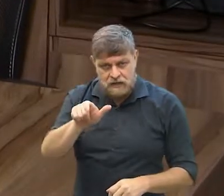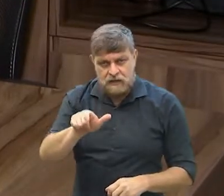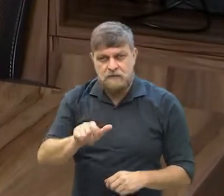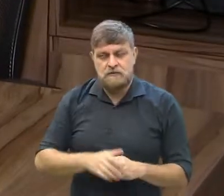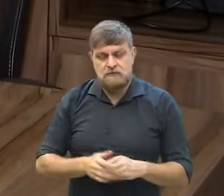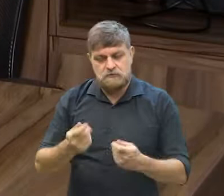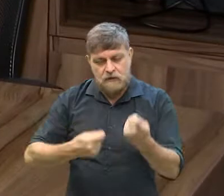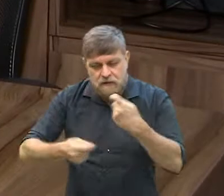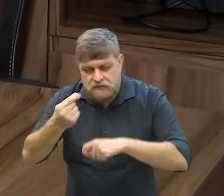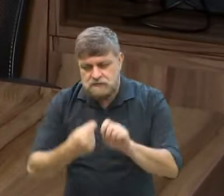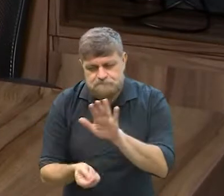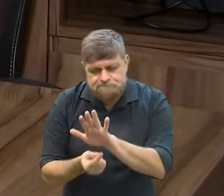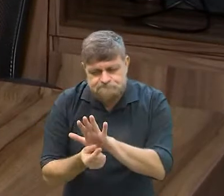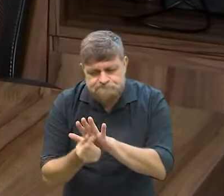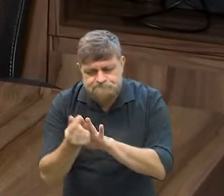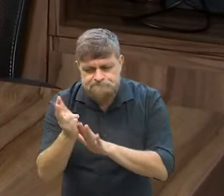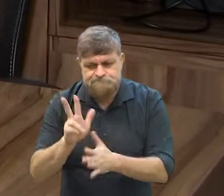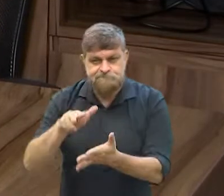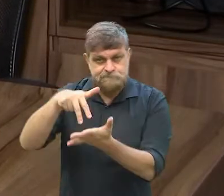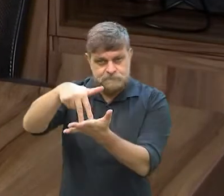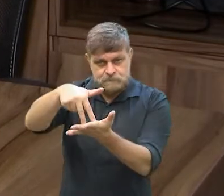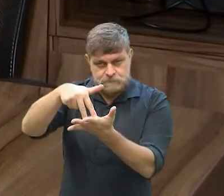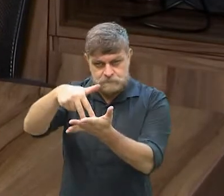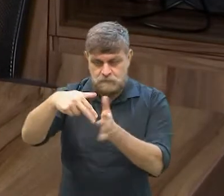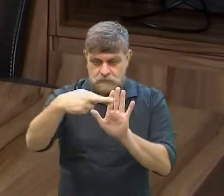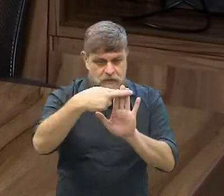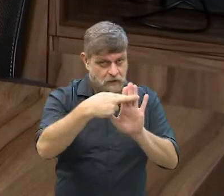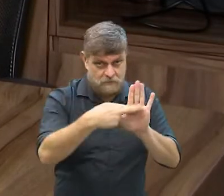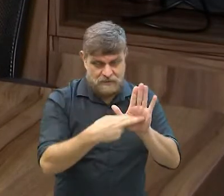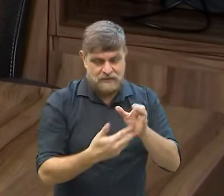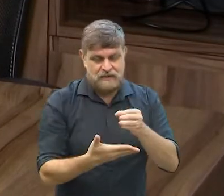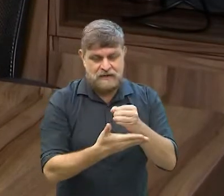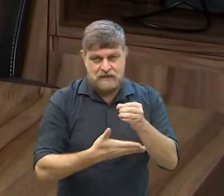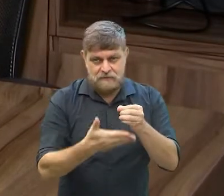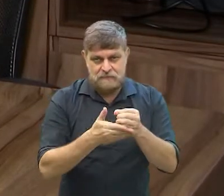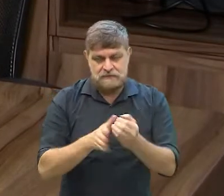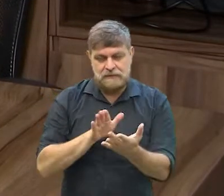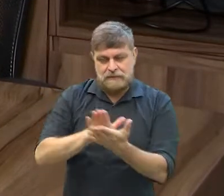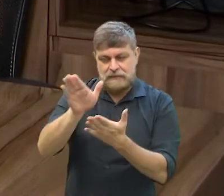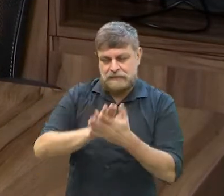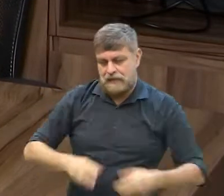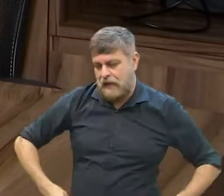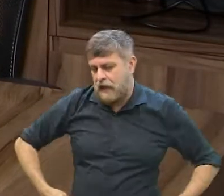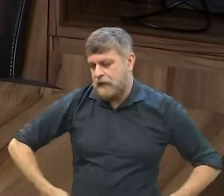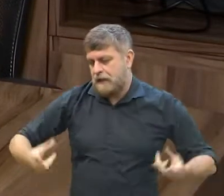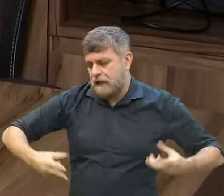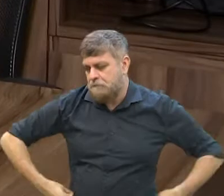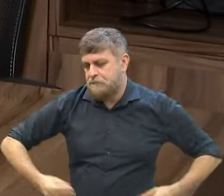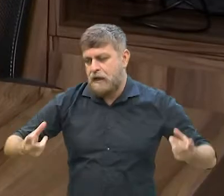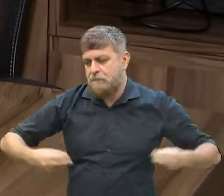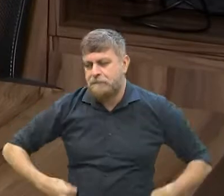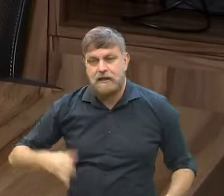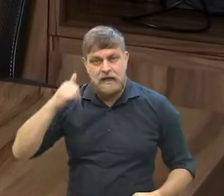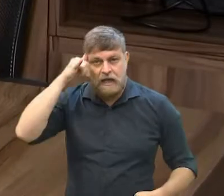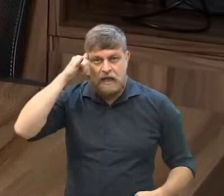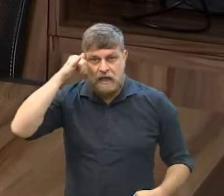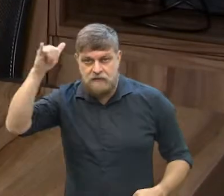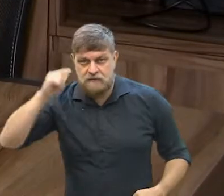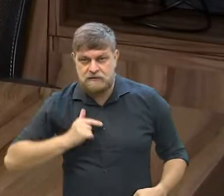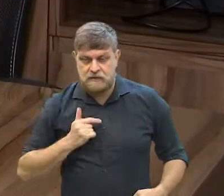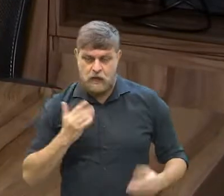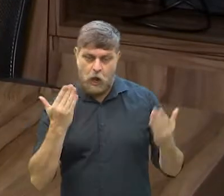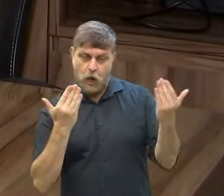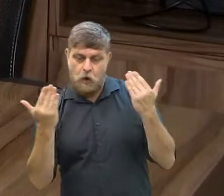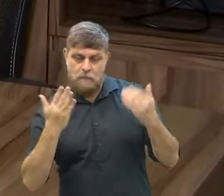mais crítica. E a regra básica vale de evitar gastar mais do que se ganha, né? Então você tem que fazer essas